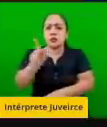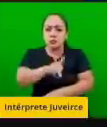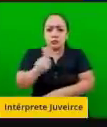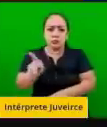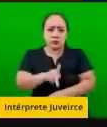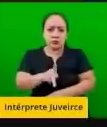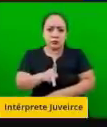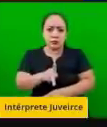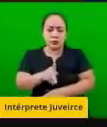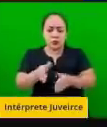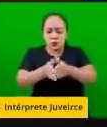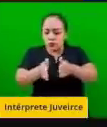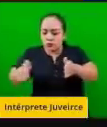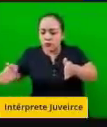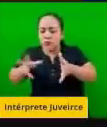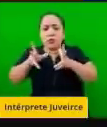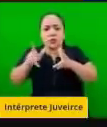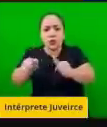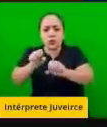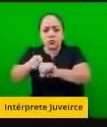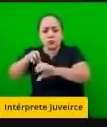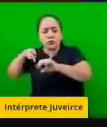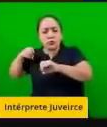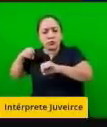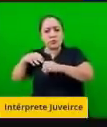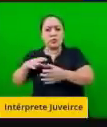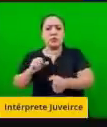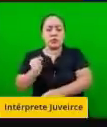de atendimento remoto aos alunos.